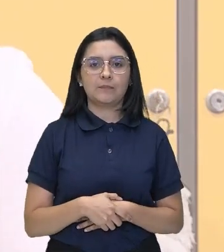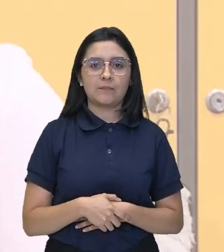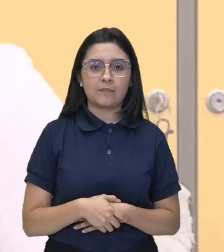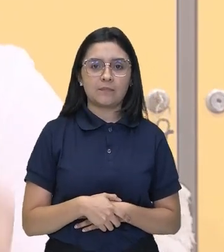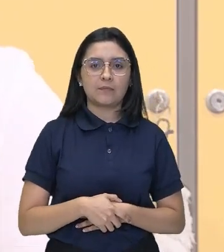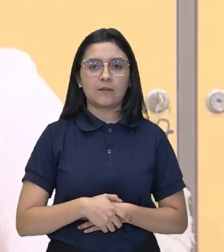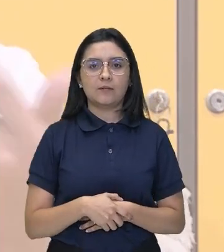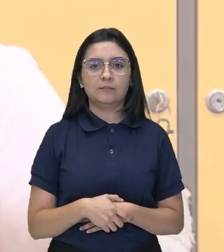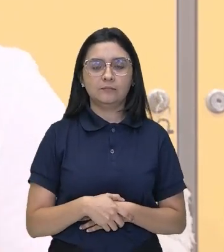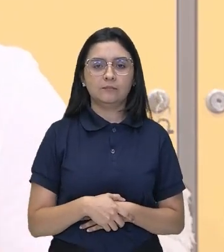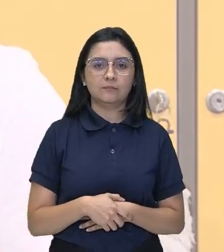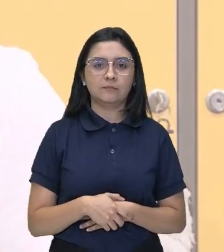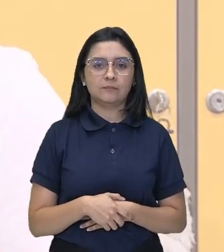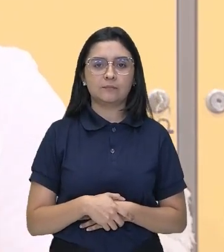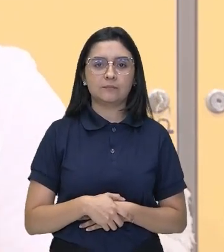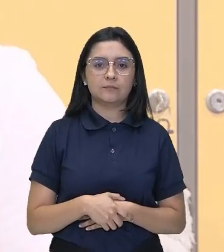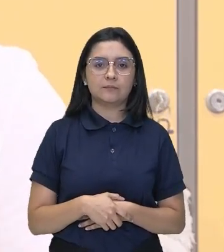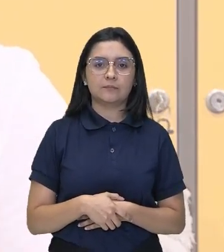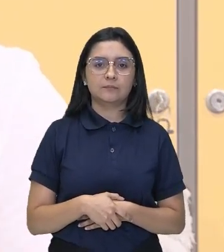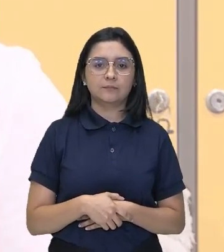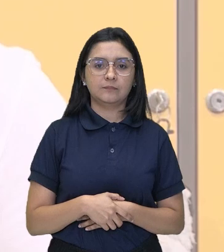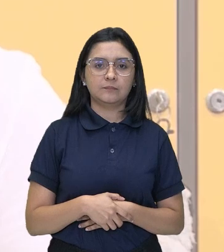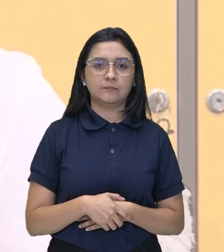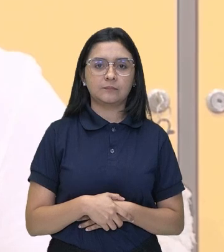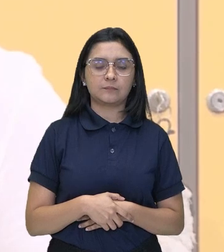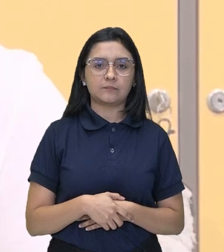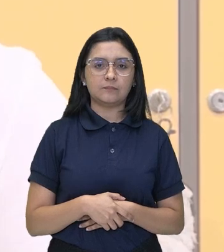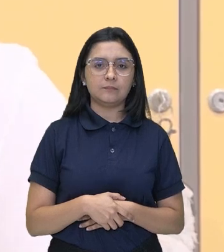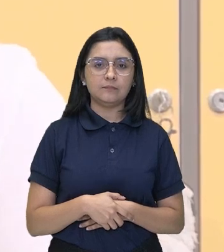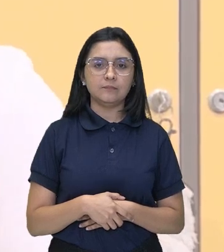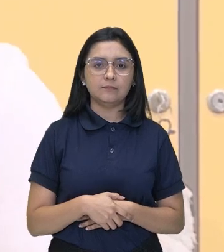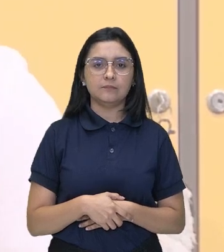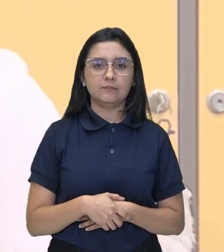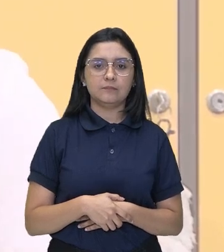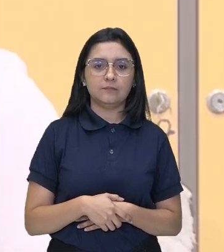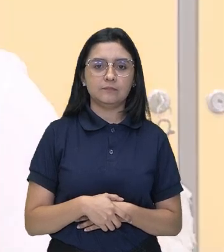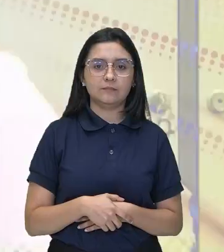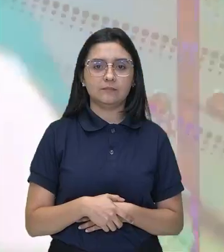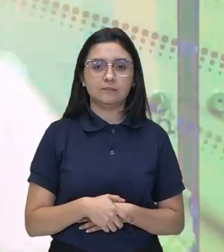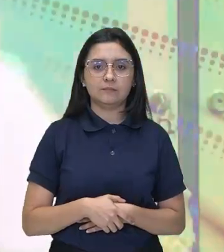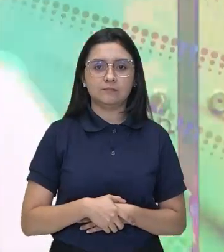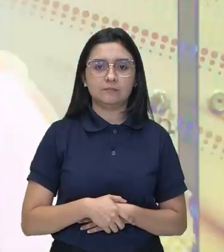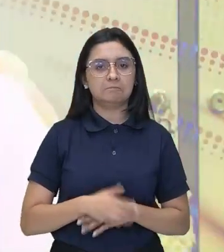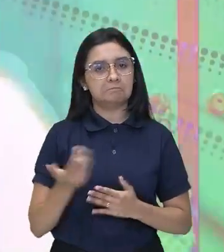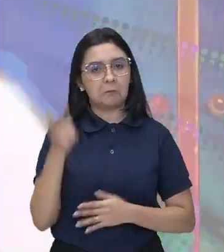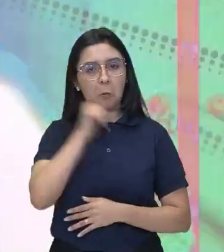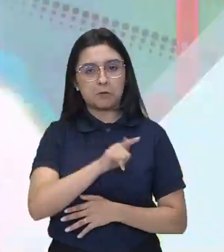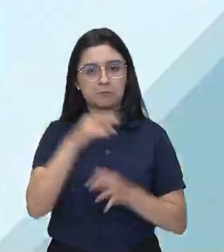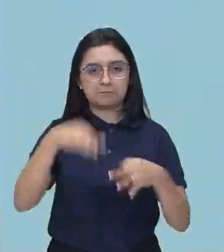O tempo respondeu pro tempo que o tempo tem o tempo que o tempo tem. Run.